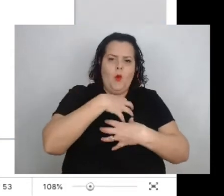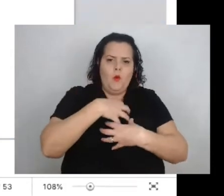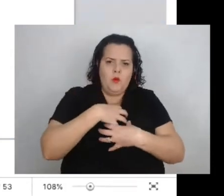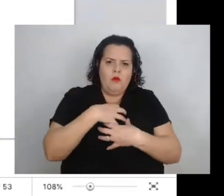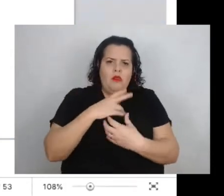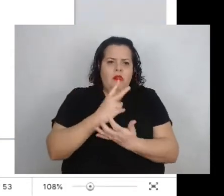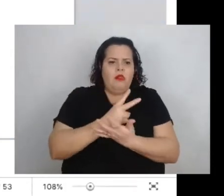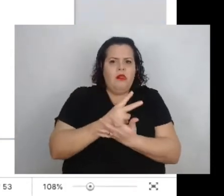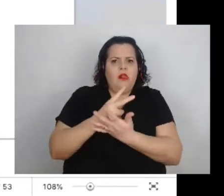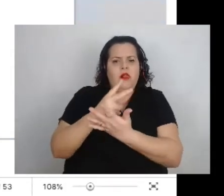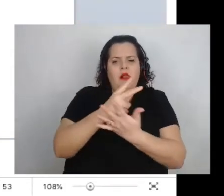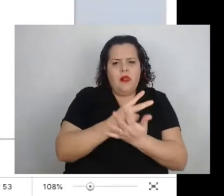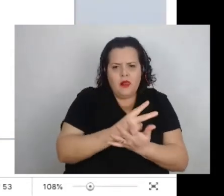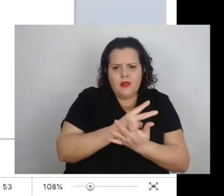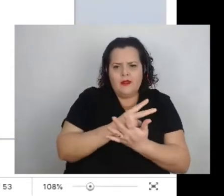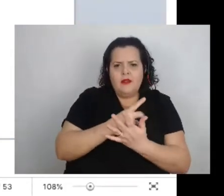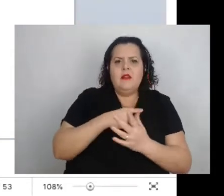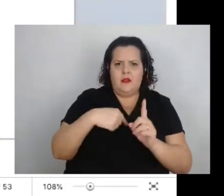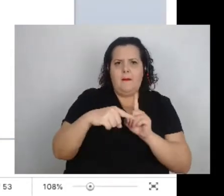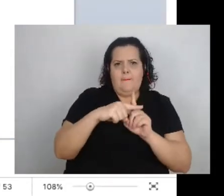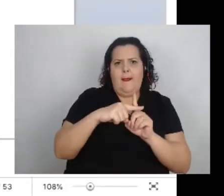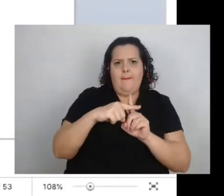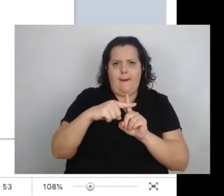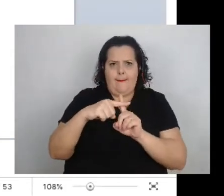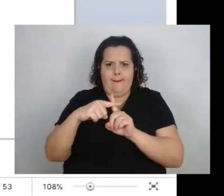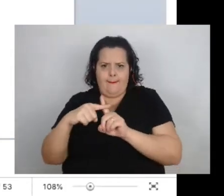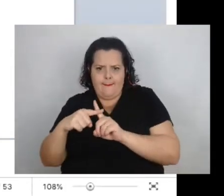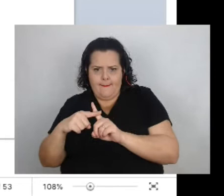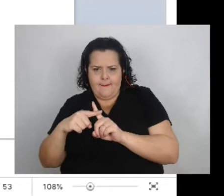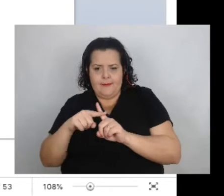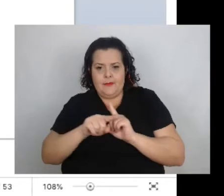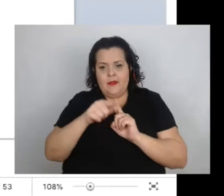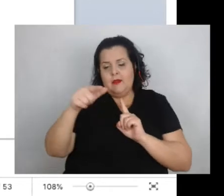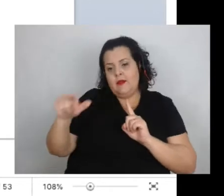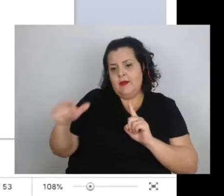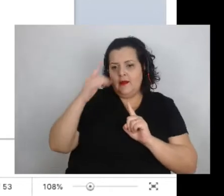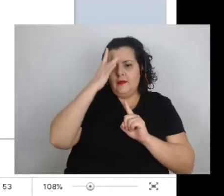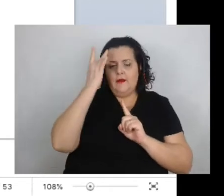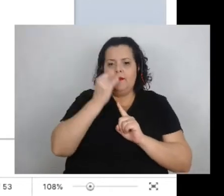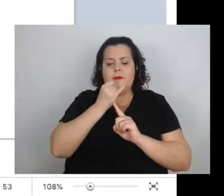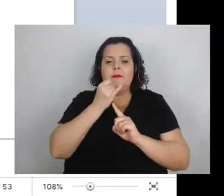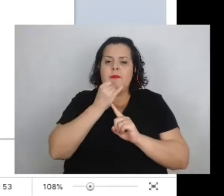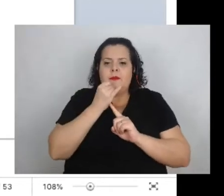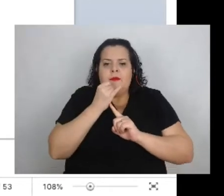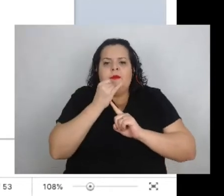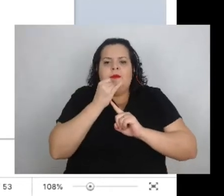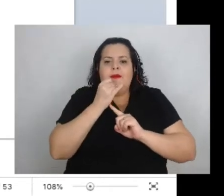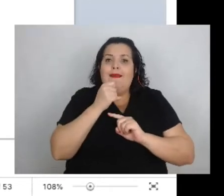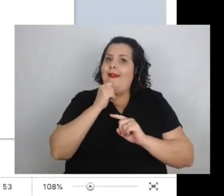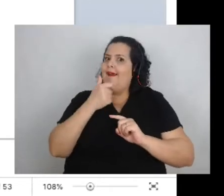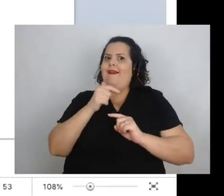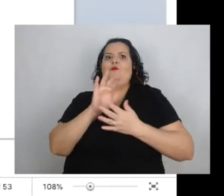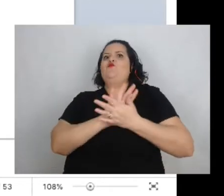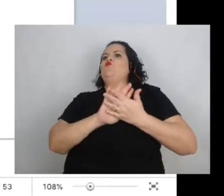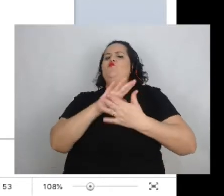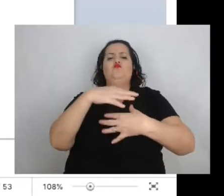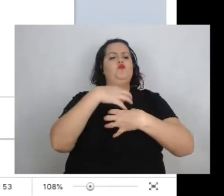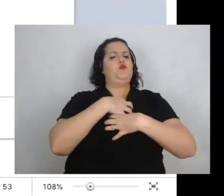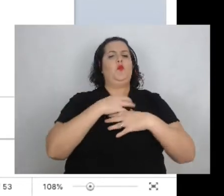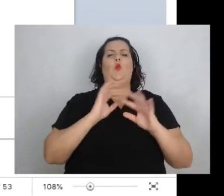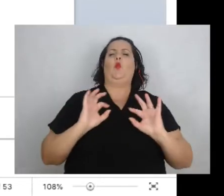Você tem mais cultura positiva do que nos pacientes, por exemplo, na fase pré-sintomática ou em